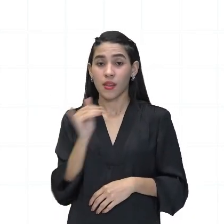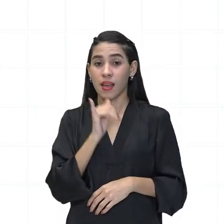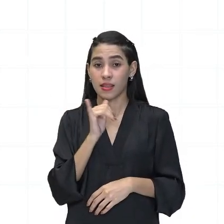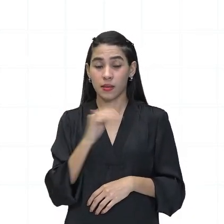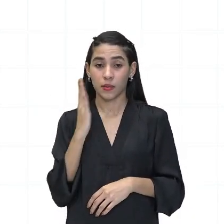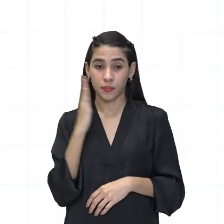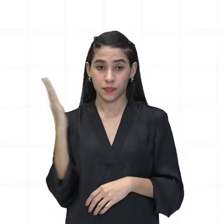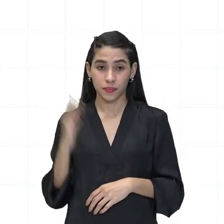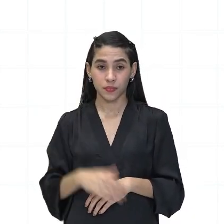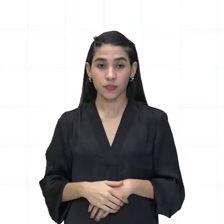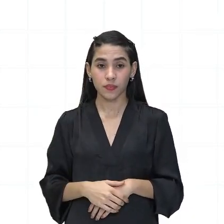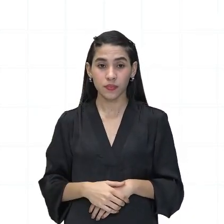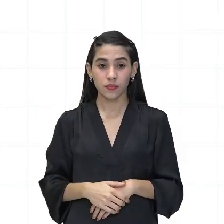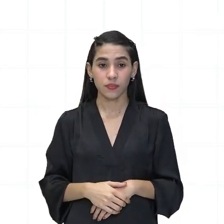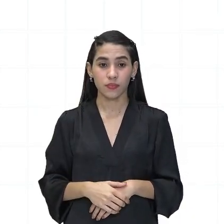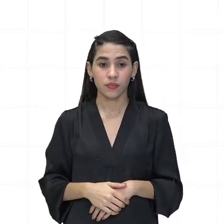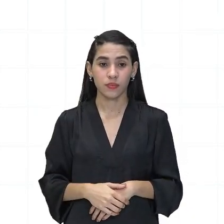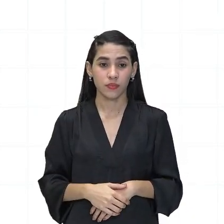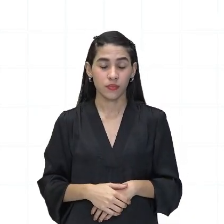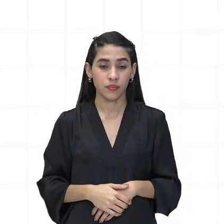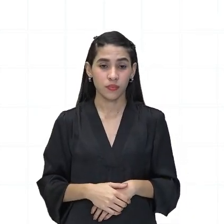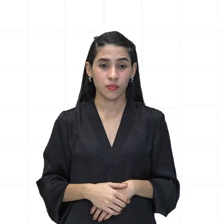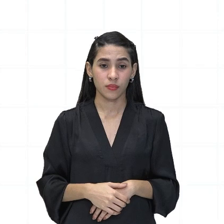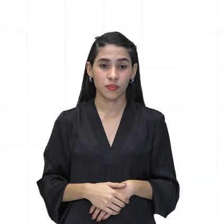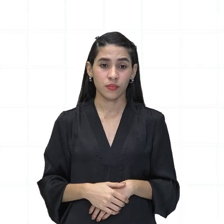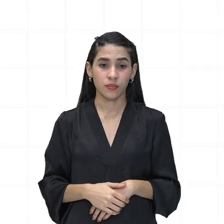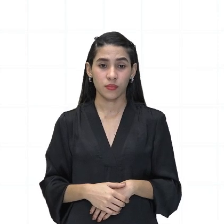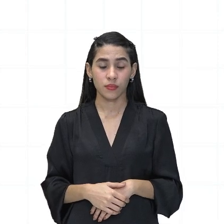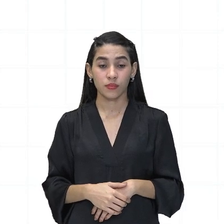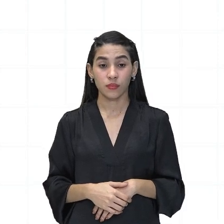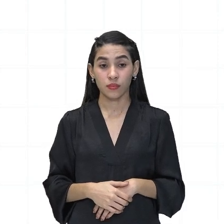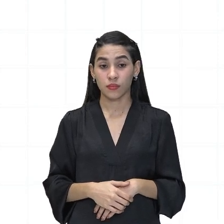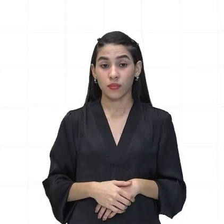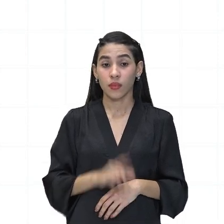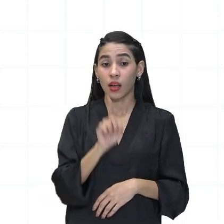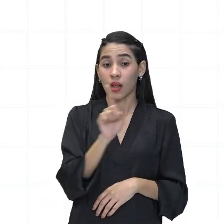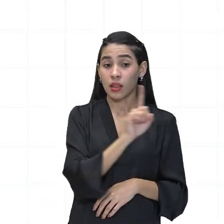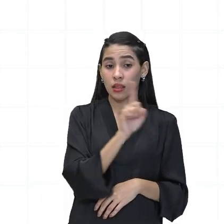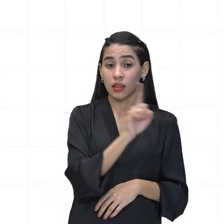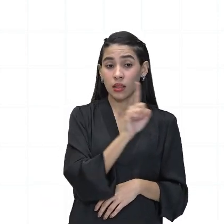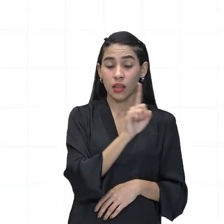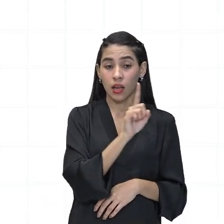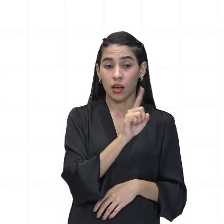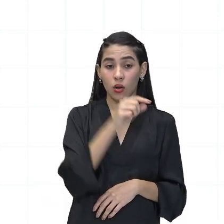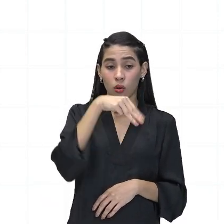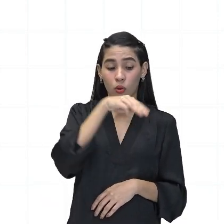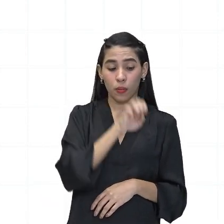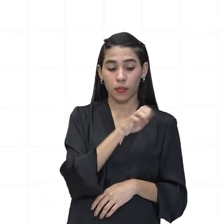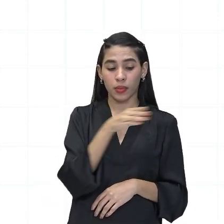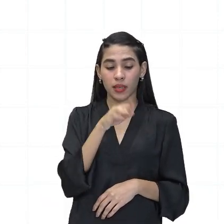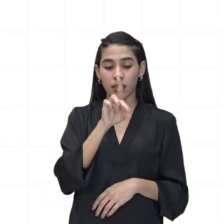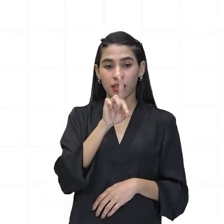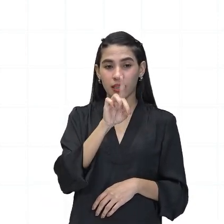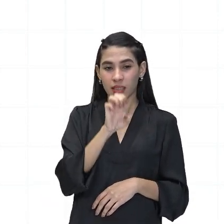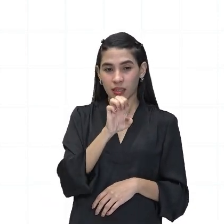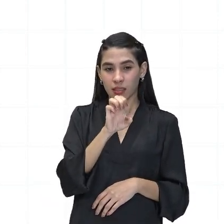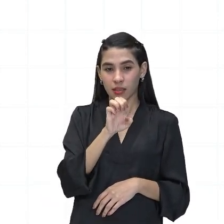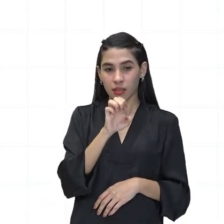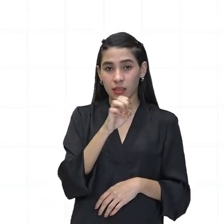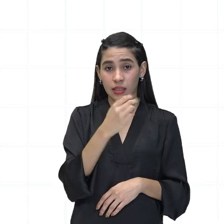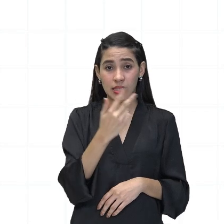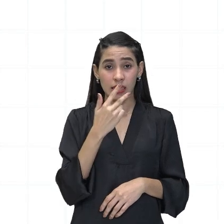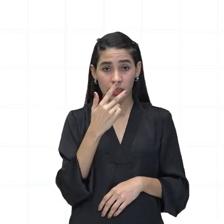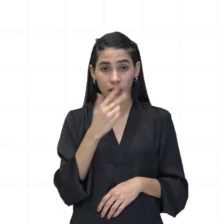exemplos? Vejam aí, olha só, nós temos exemplo. Não me dê um cigarro. Vejam o nosso